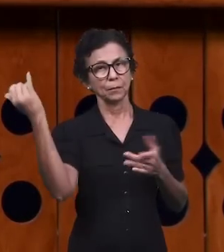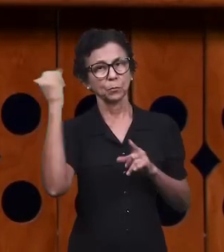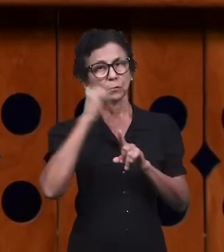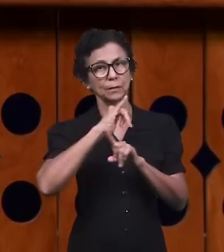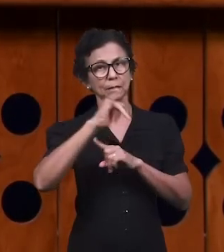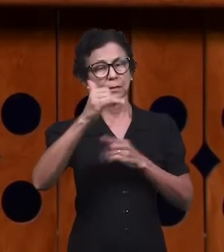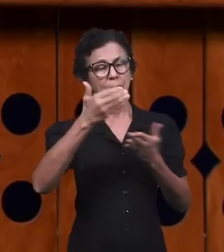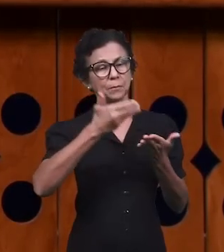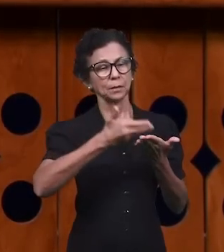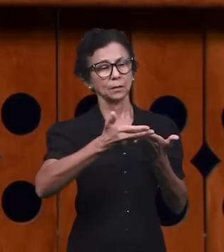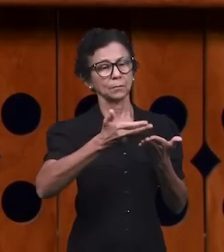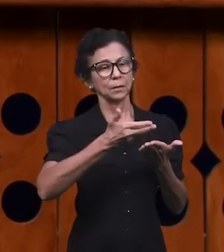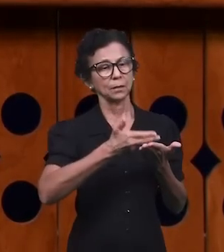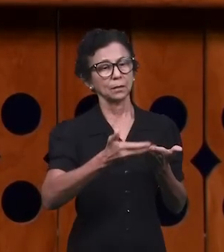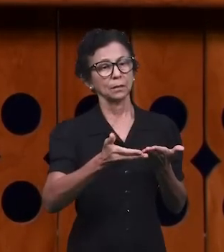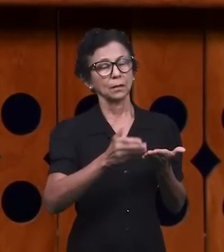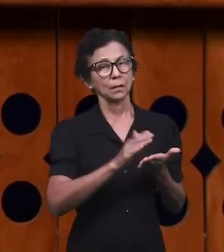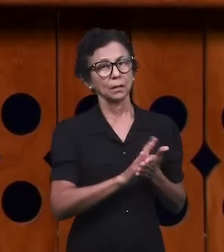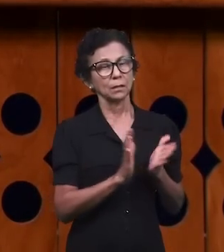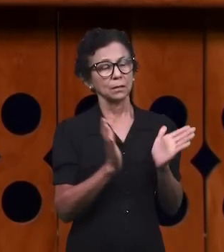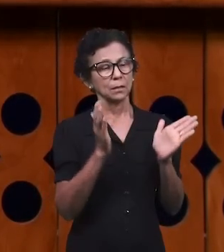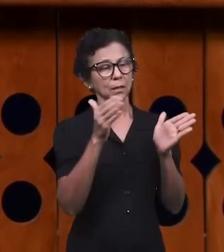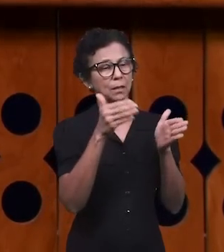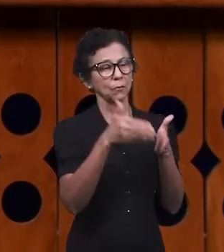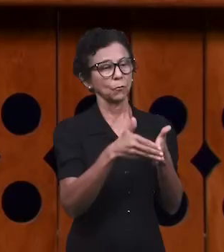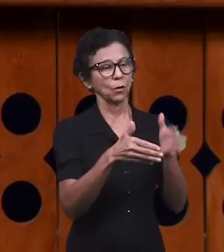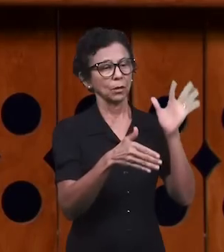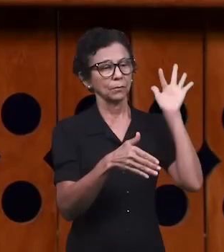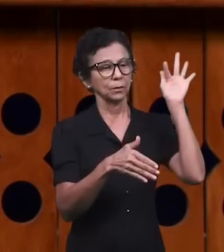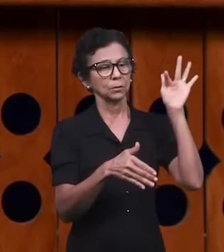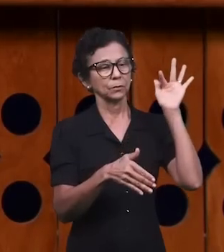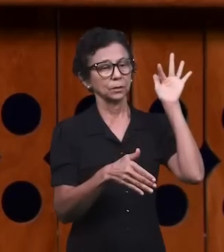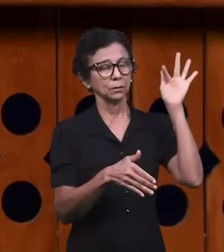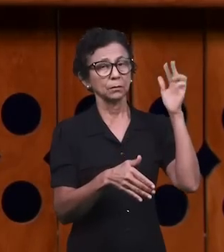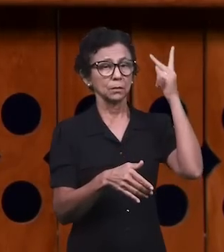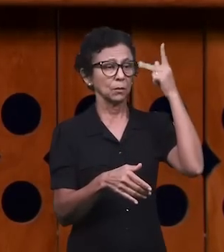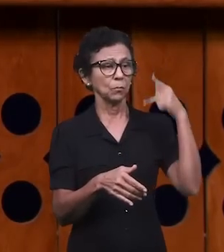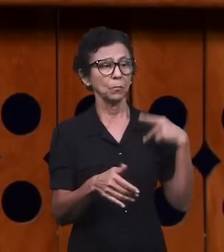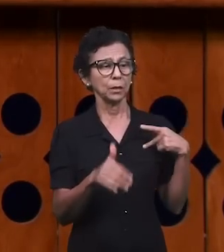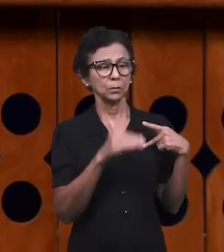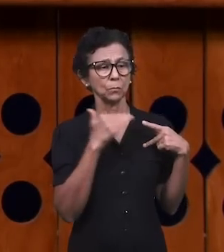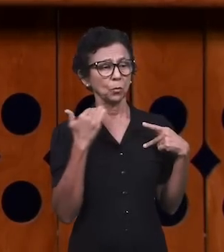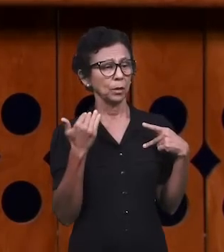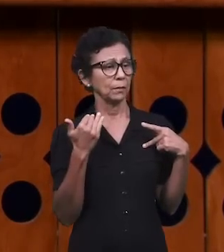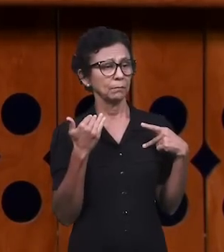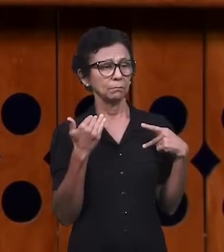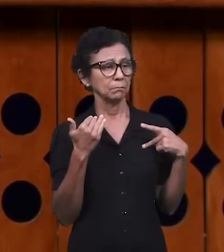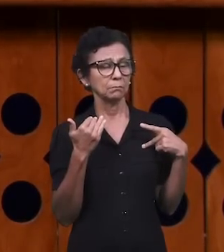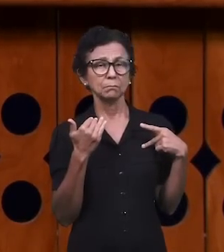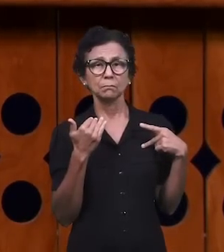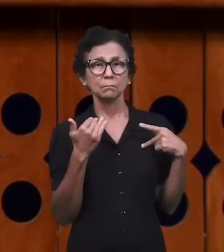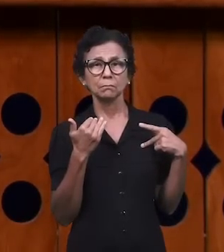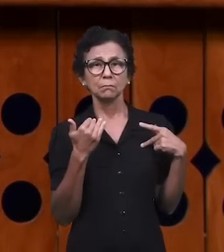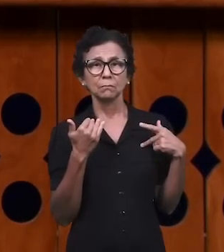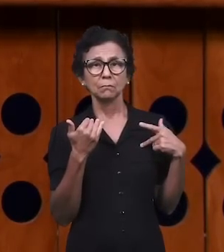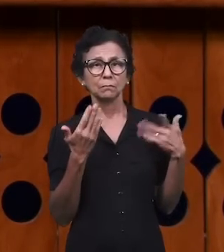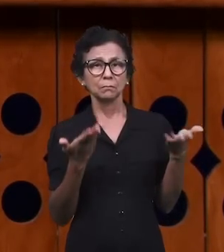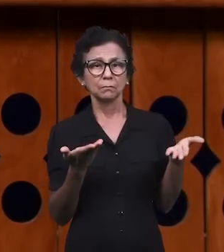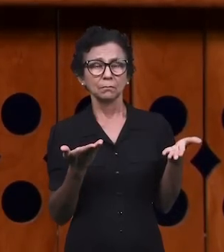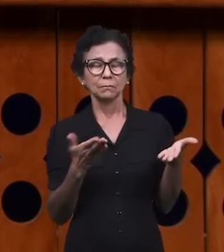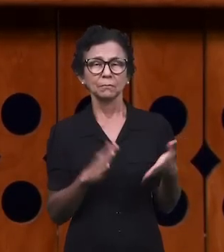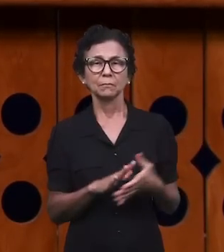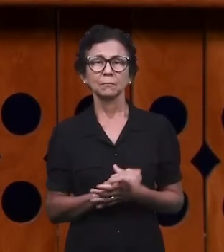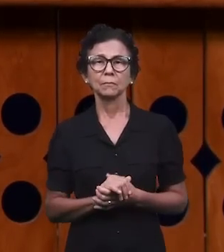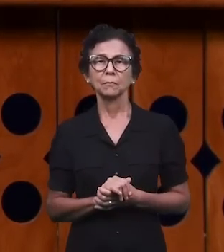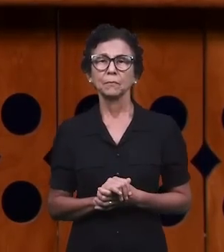escrito de fulano, de Beltrano, que são todas pessoas temporais. Naquilo que as pessoas escreveram ou que